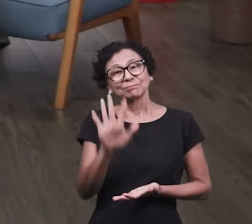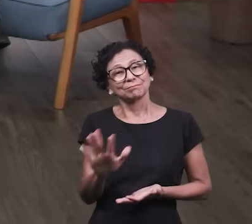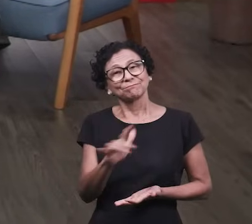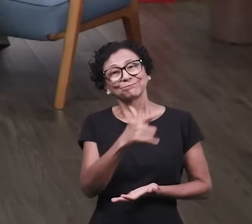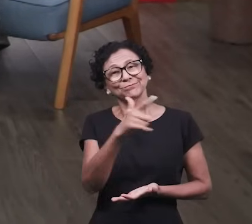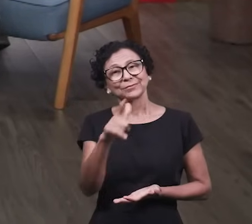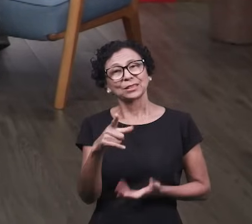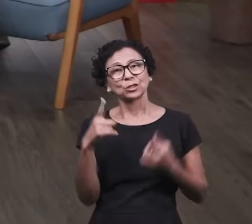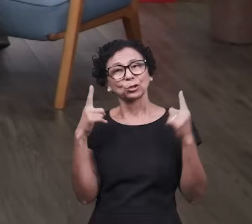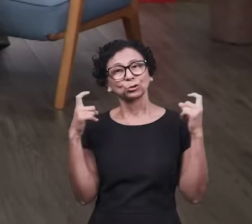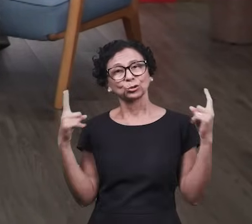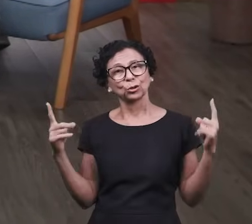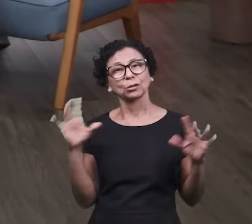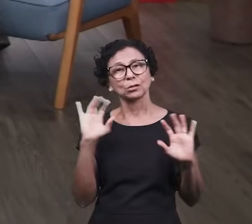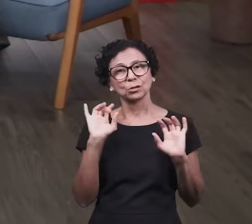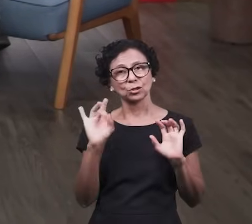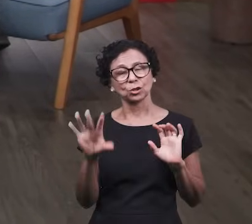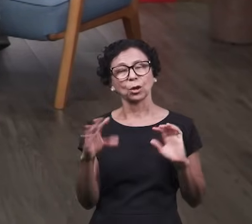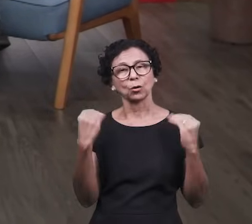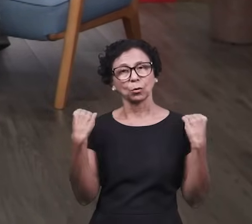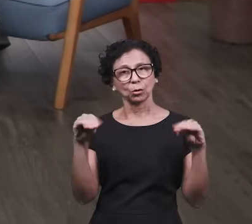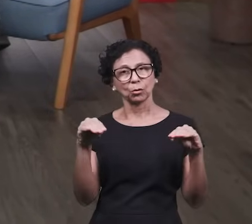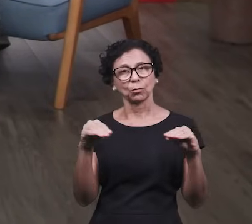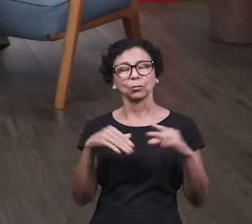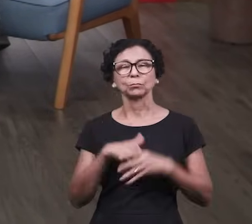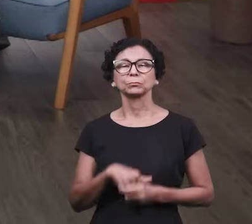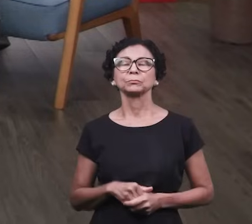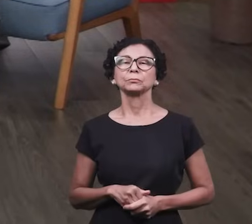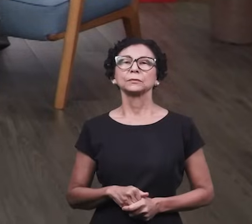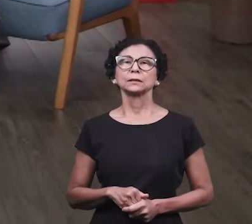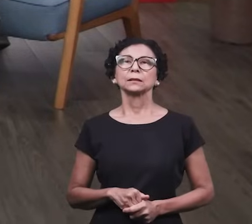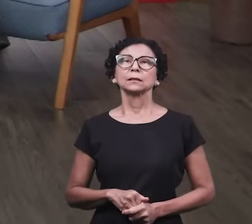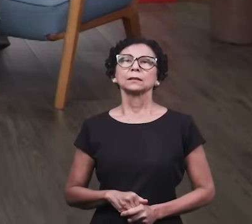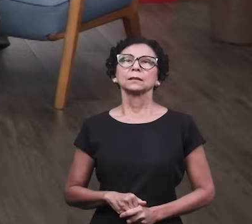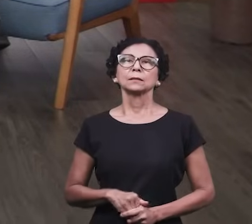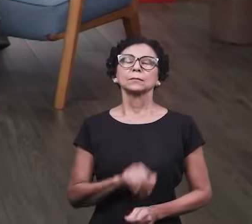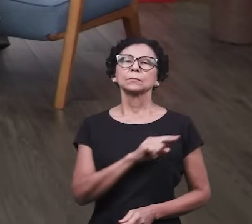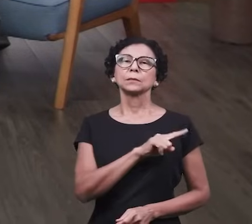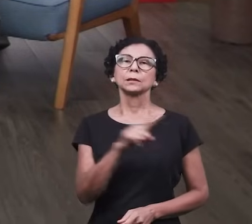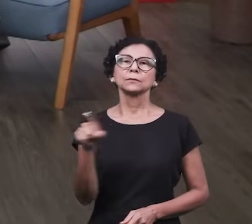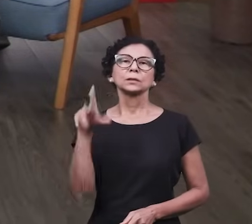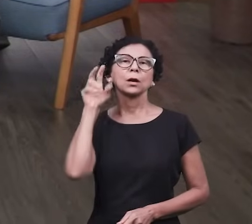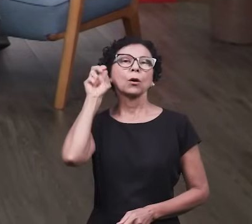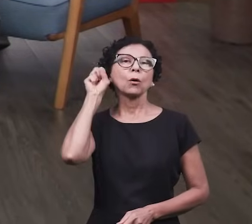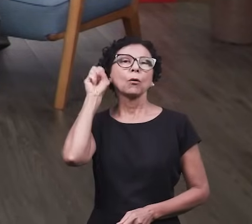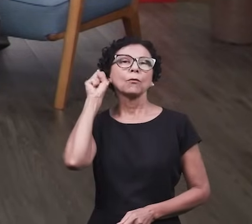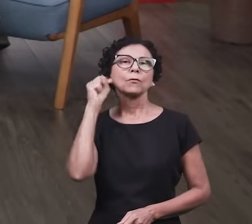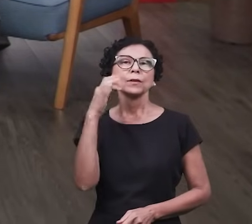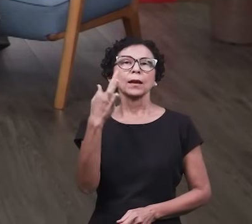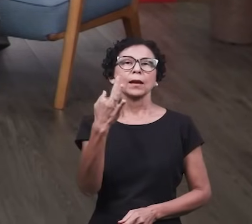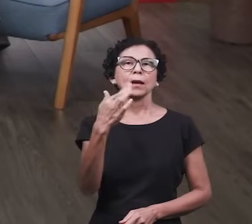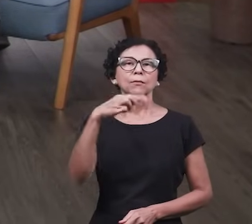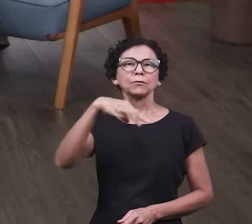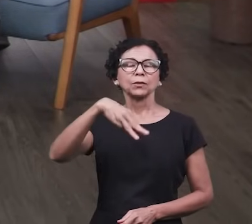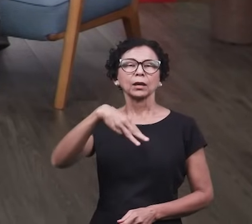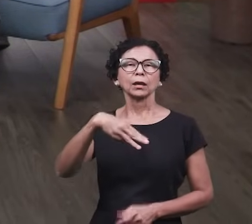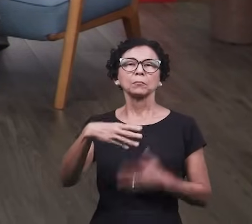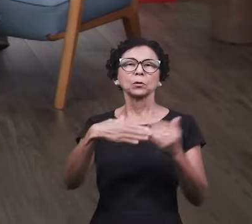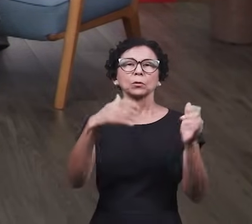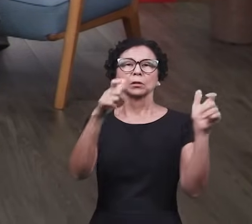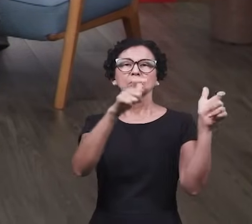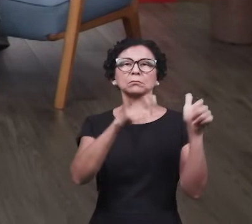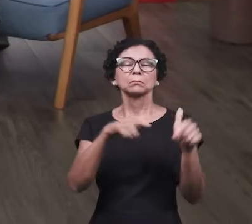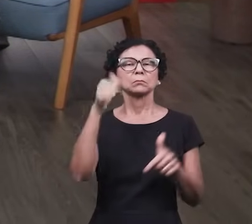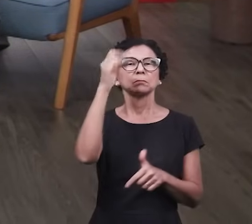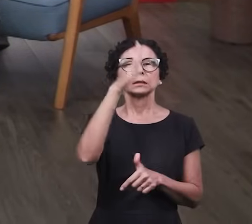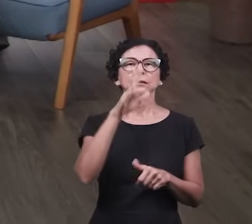né? Só o som. Então, é esse recurso que você pode utilizar para você que nos ouve pela rádio FM, qualquer lugar